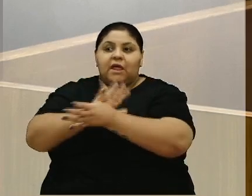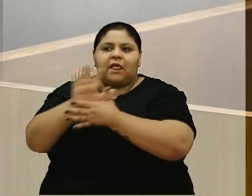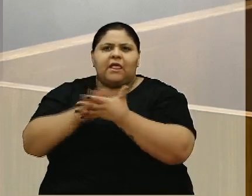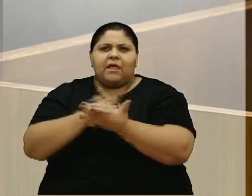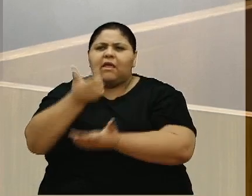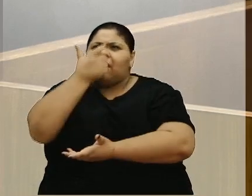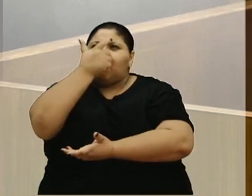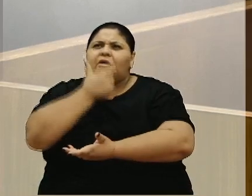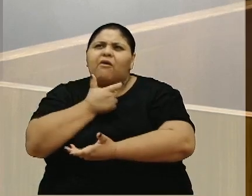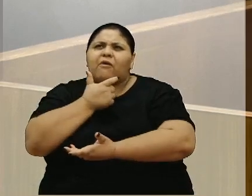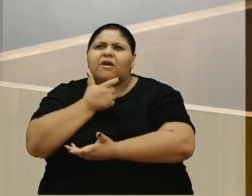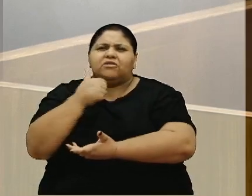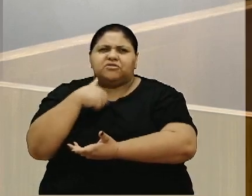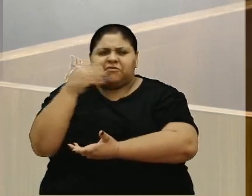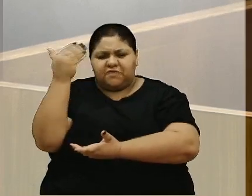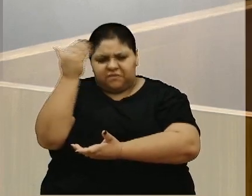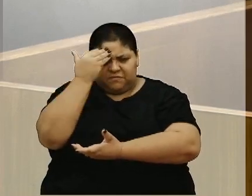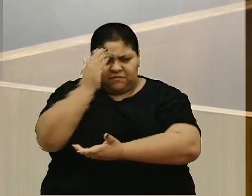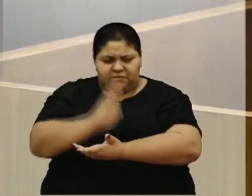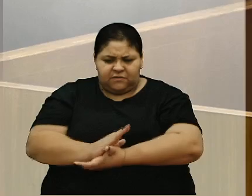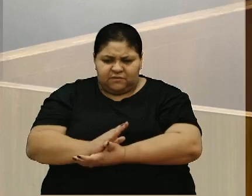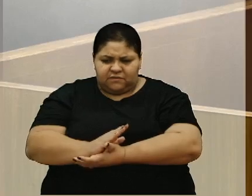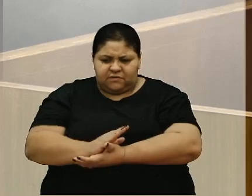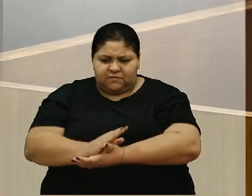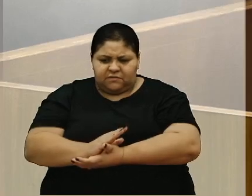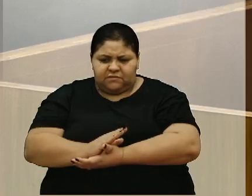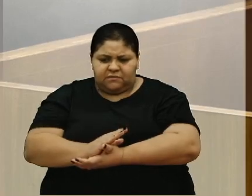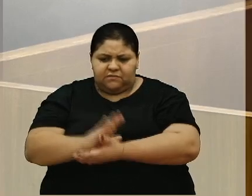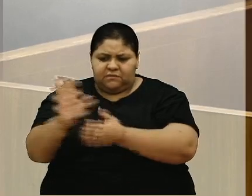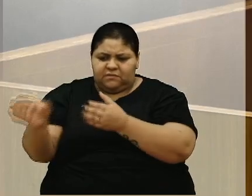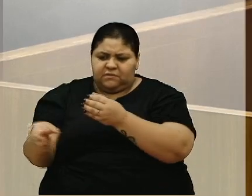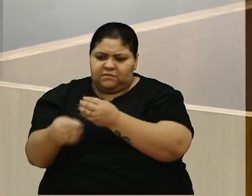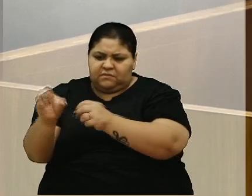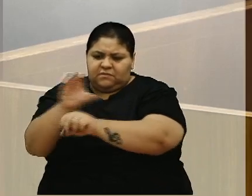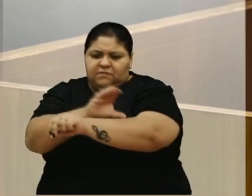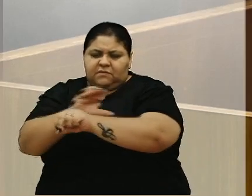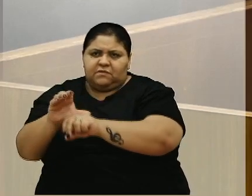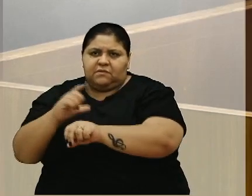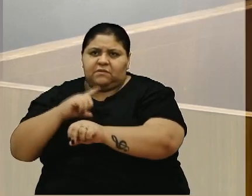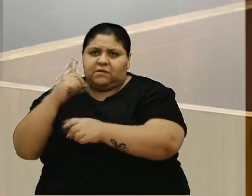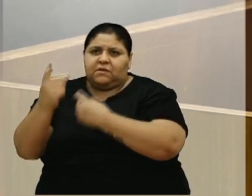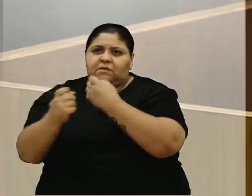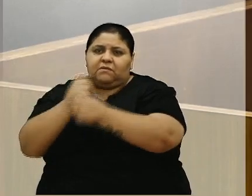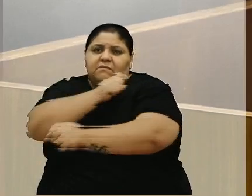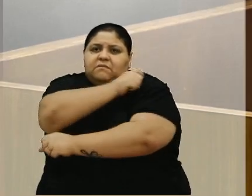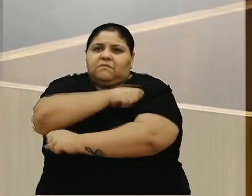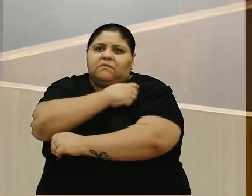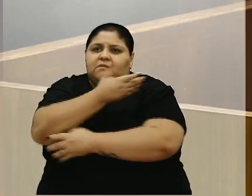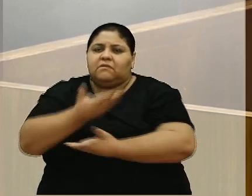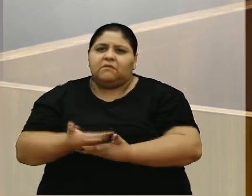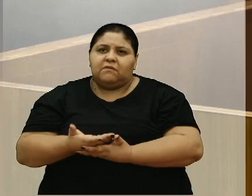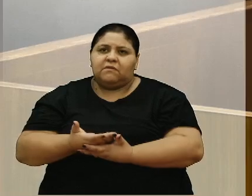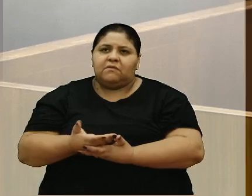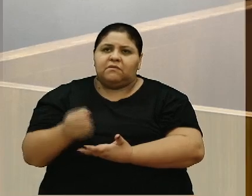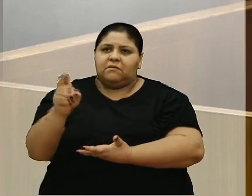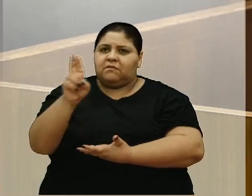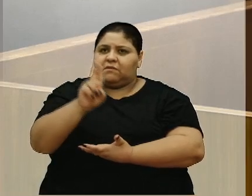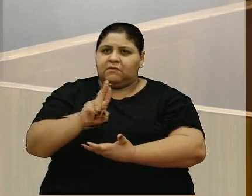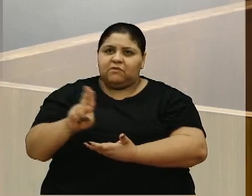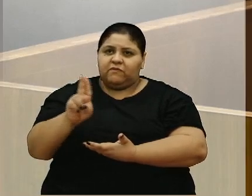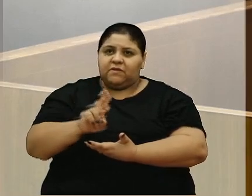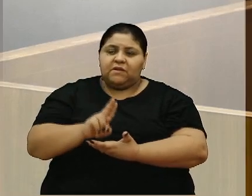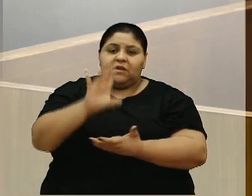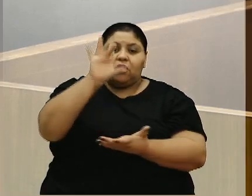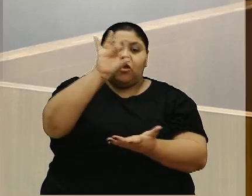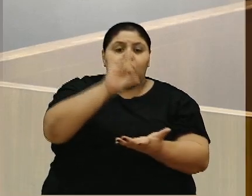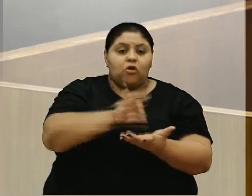eu fiquei sabendo que eles vão incorporar os cursos que ainda tem alguns alunos na universidade sede.